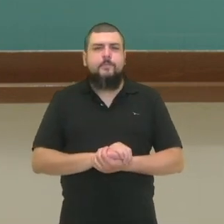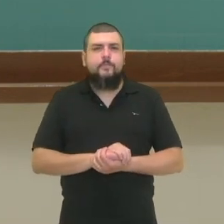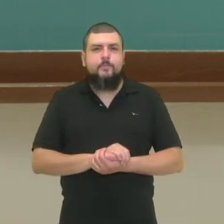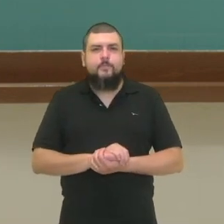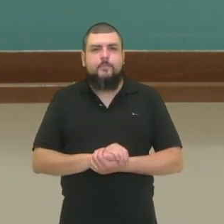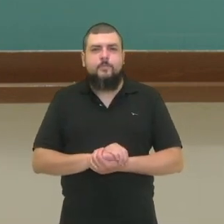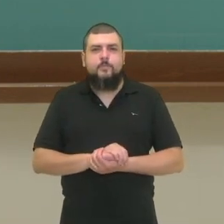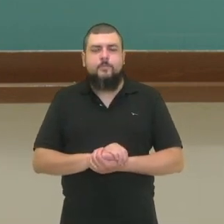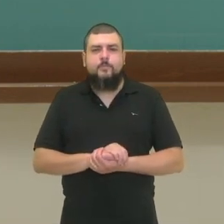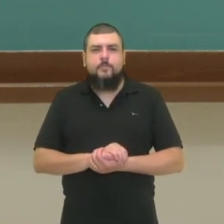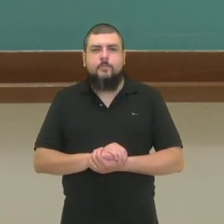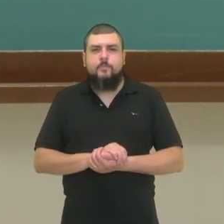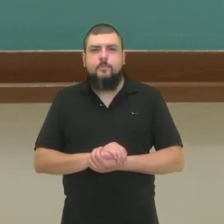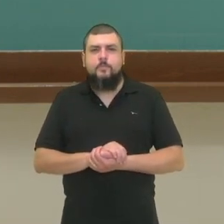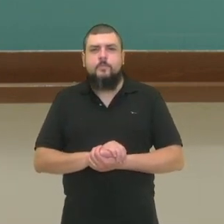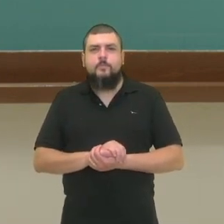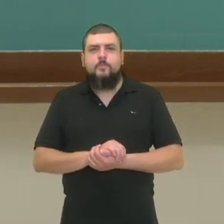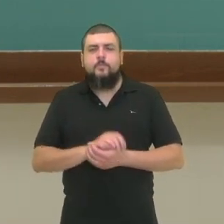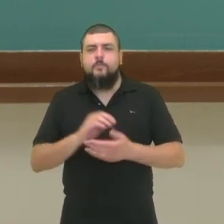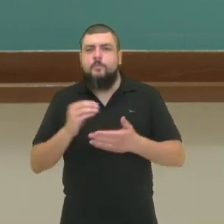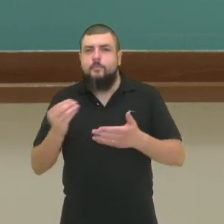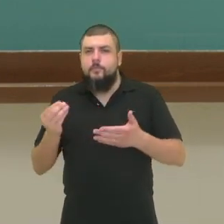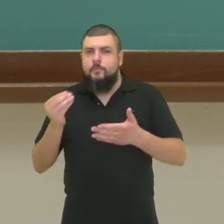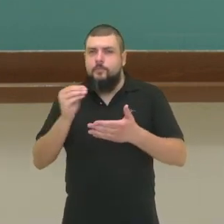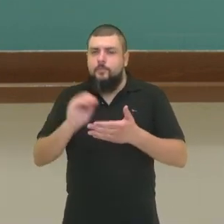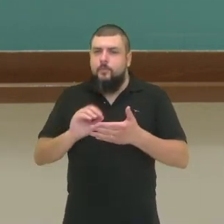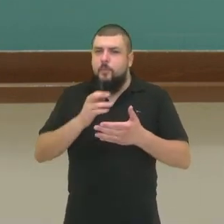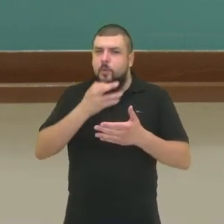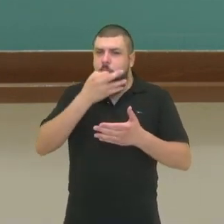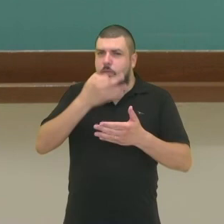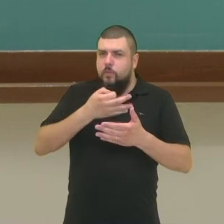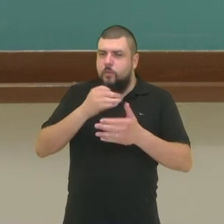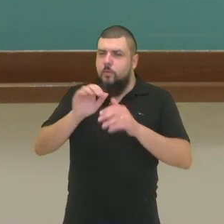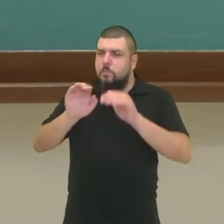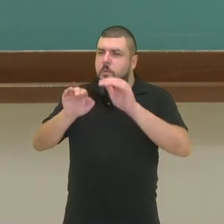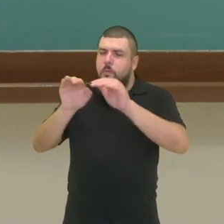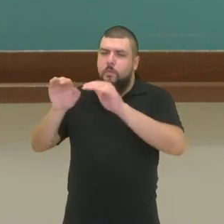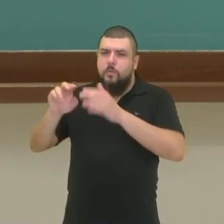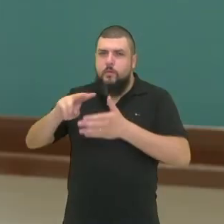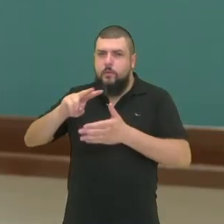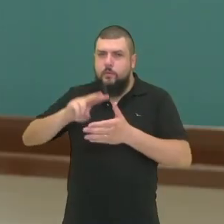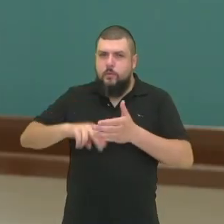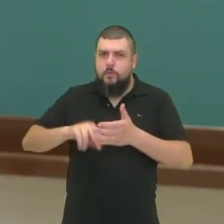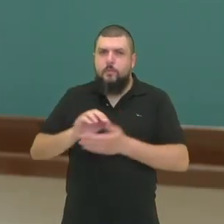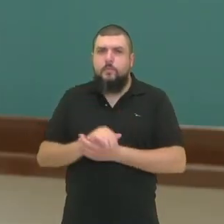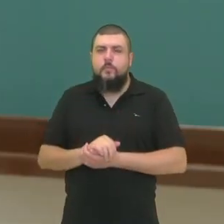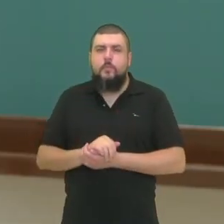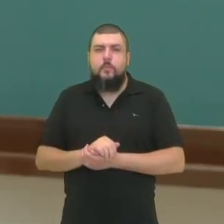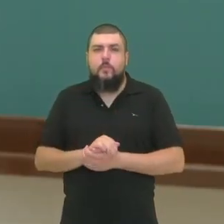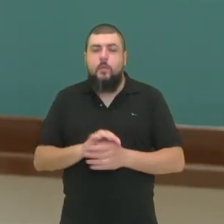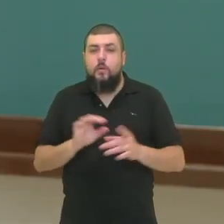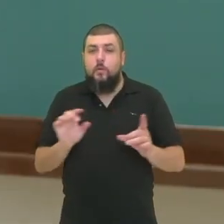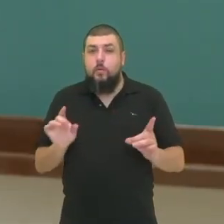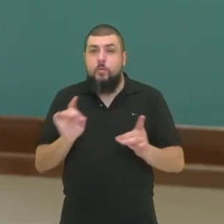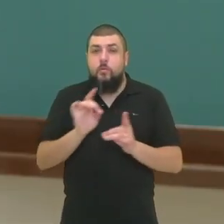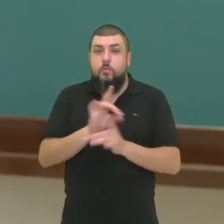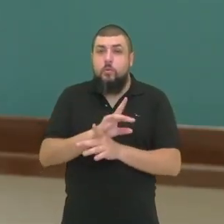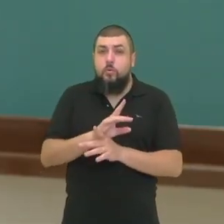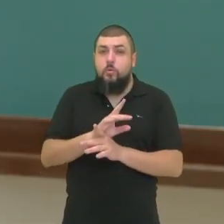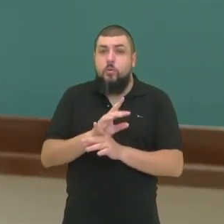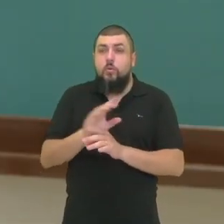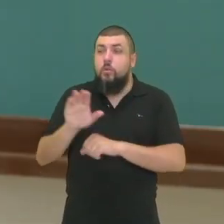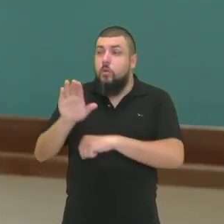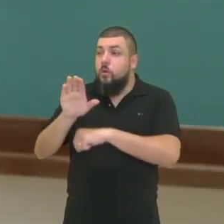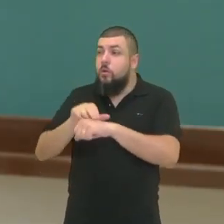coloca a opinião chamando a atenção, né? E ao final, leia o texto para outra dupla e faça